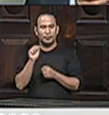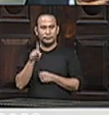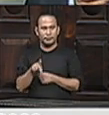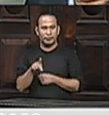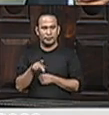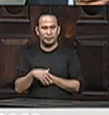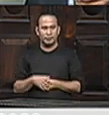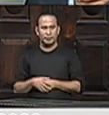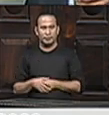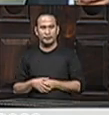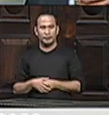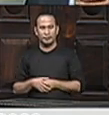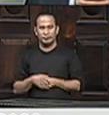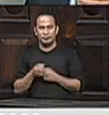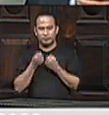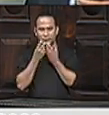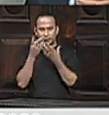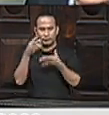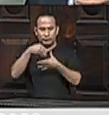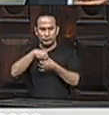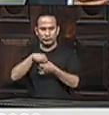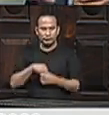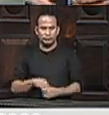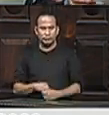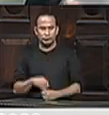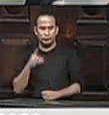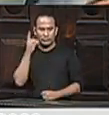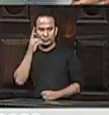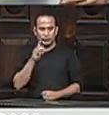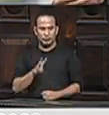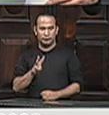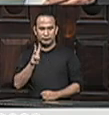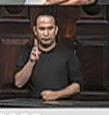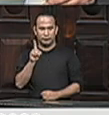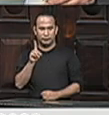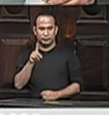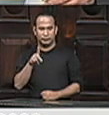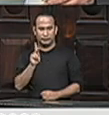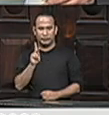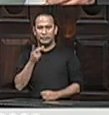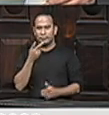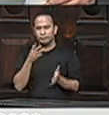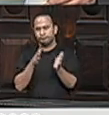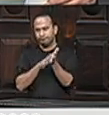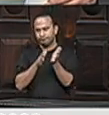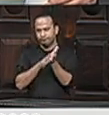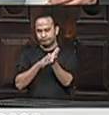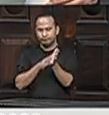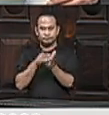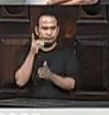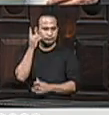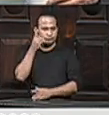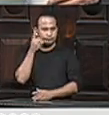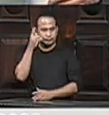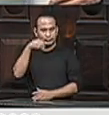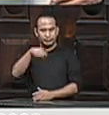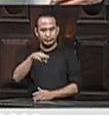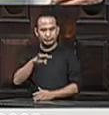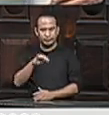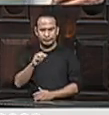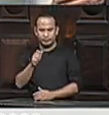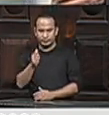Dia do Panificador. Não havendo ninguém queira discutir,